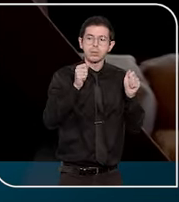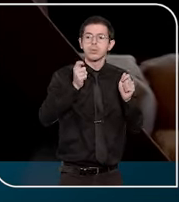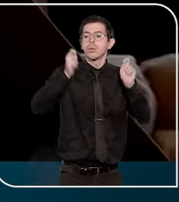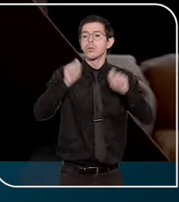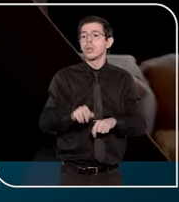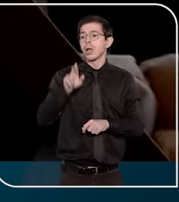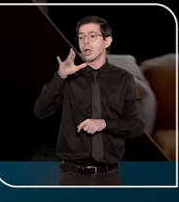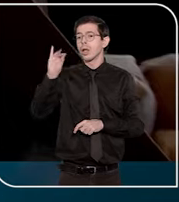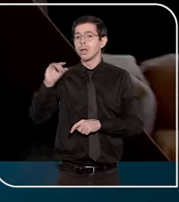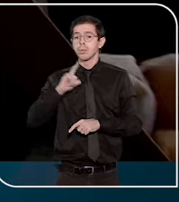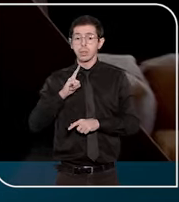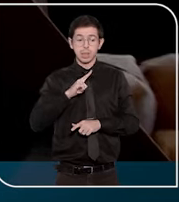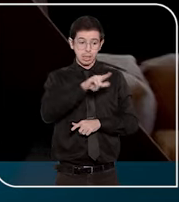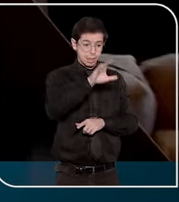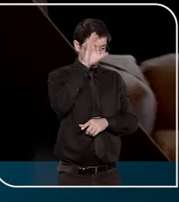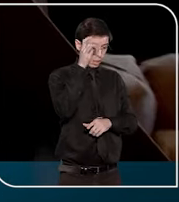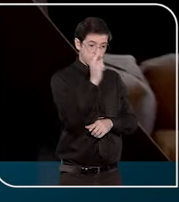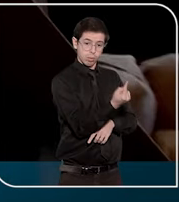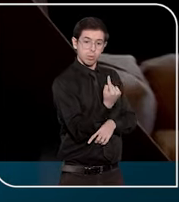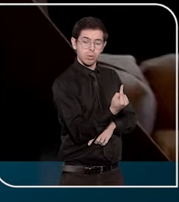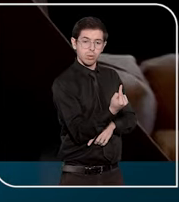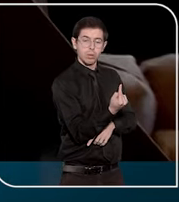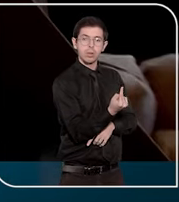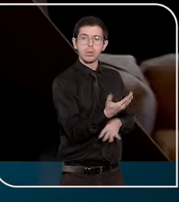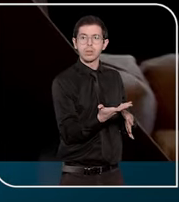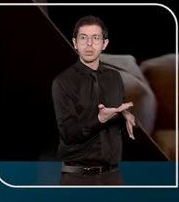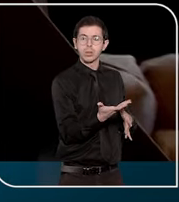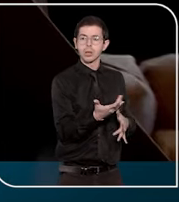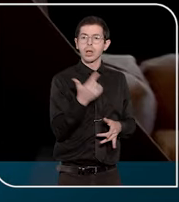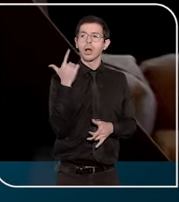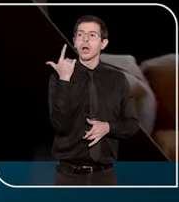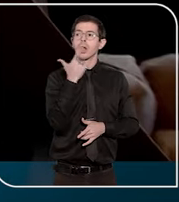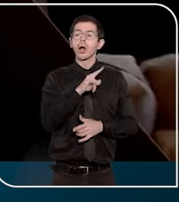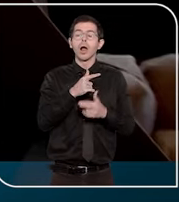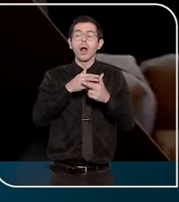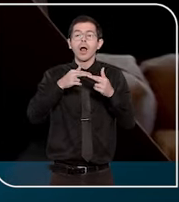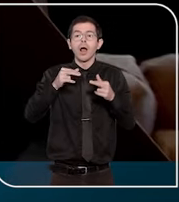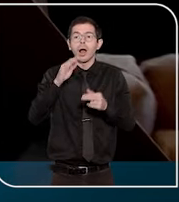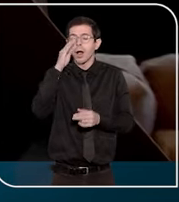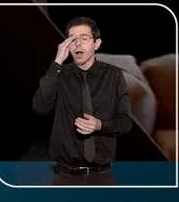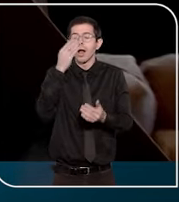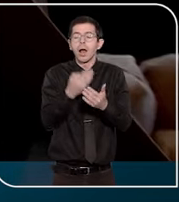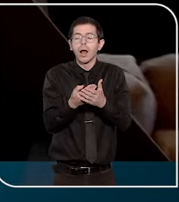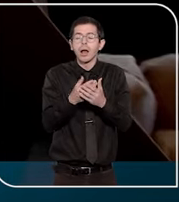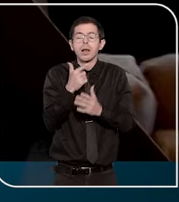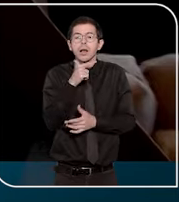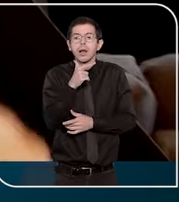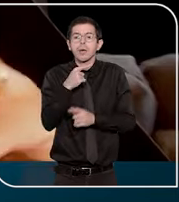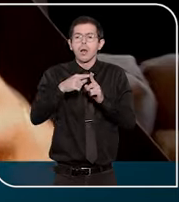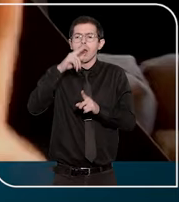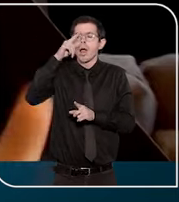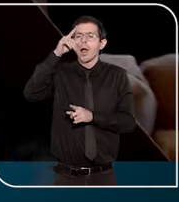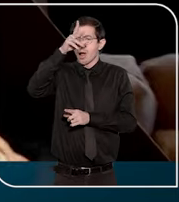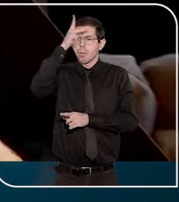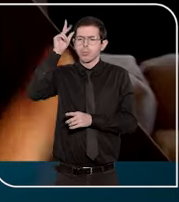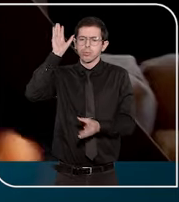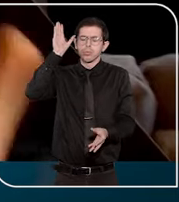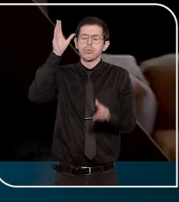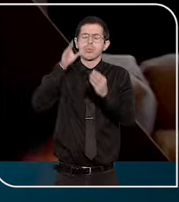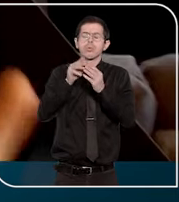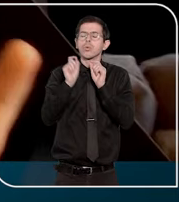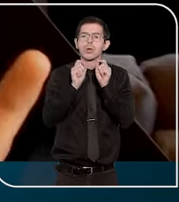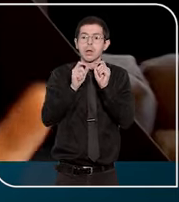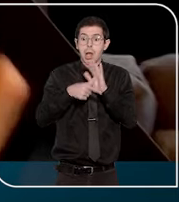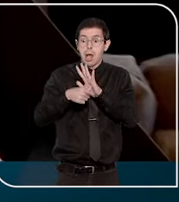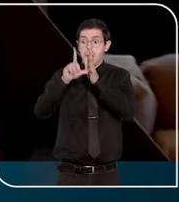extraordinário contra a decisão monocrática. E acontece uma coisa muito engraçada, porque as pessoas às vezes interpretam isso da seguinte forma. Antes de fazer